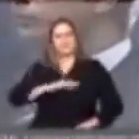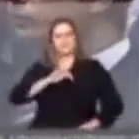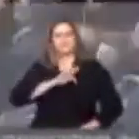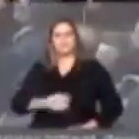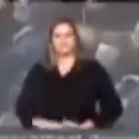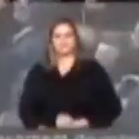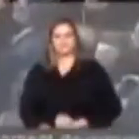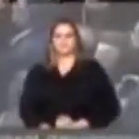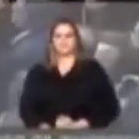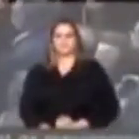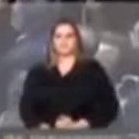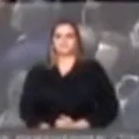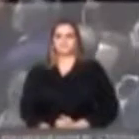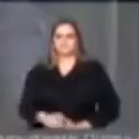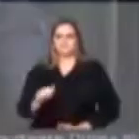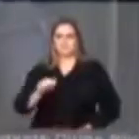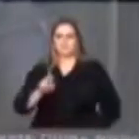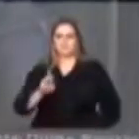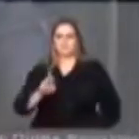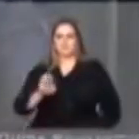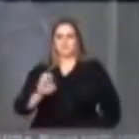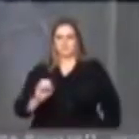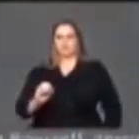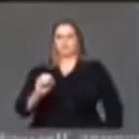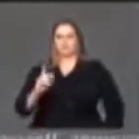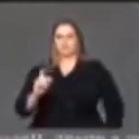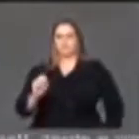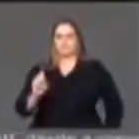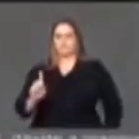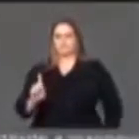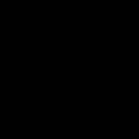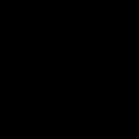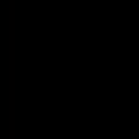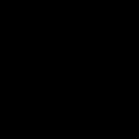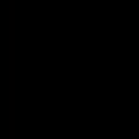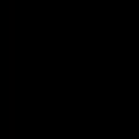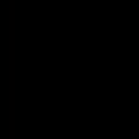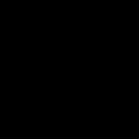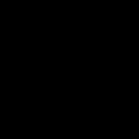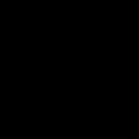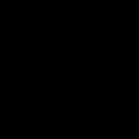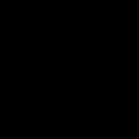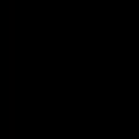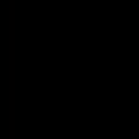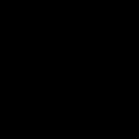PT. Áureo, SD, do Rio de Janeiro, votou sim.